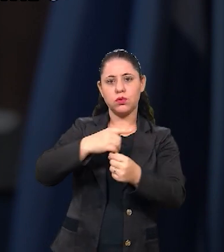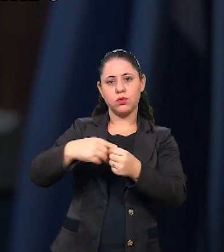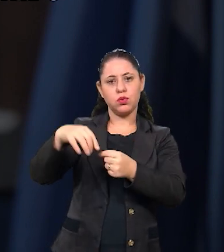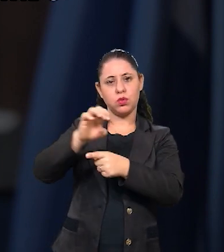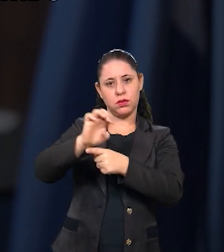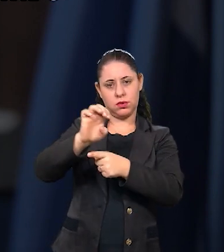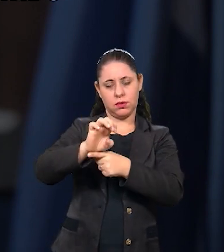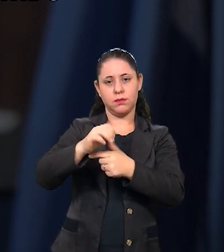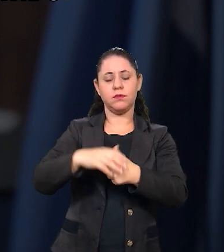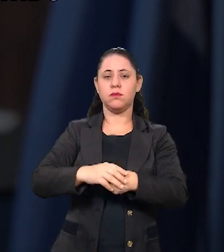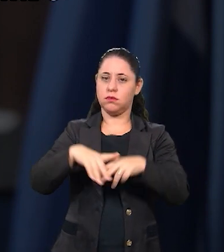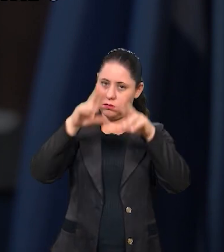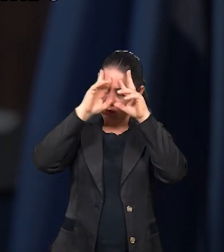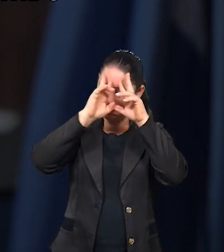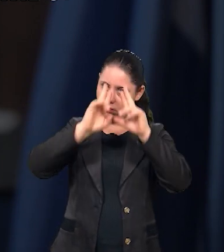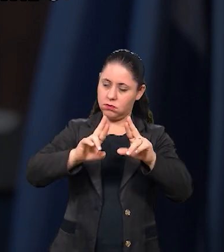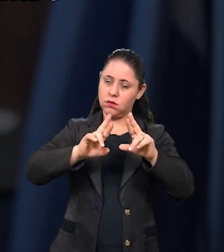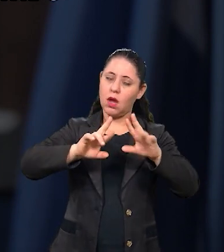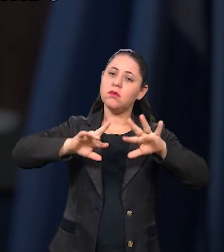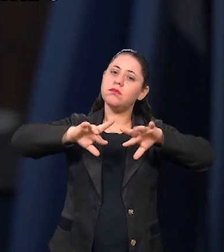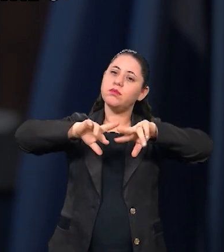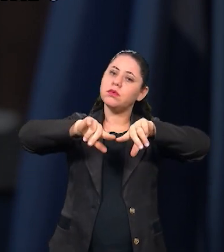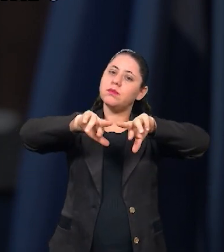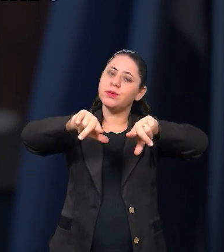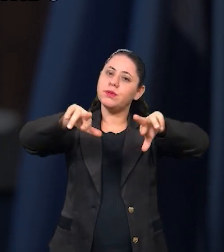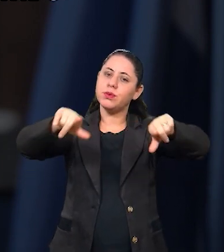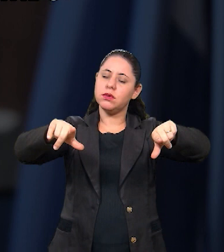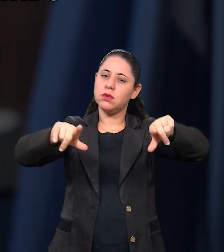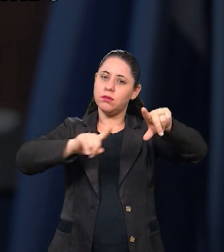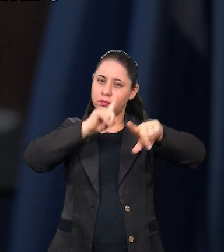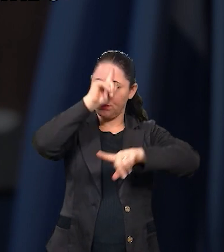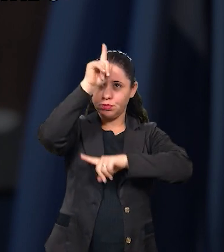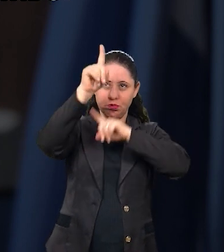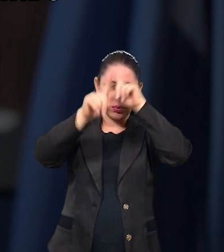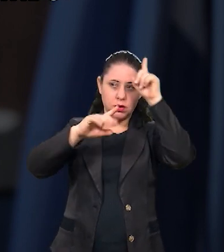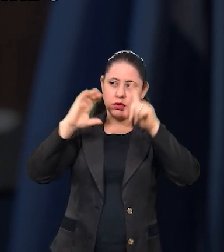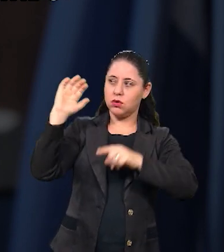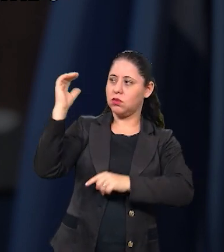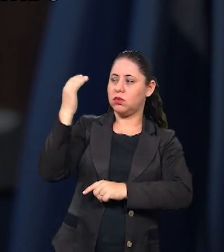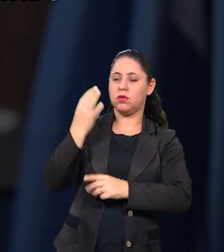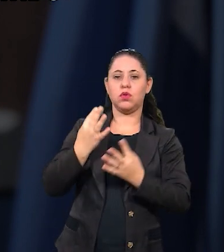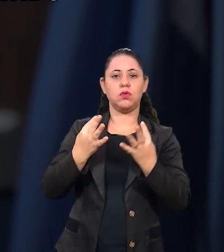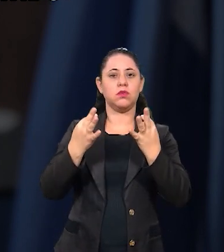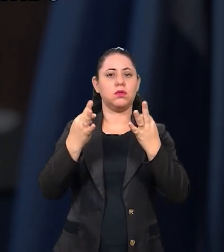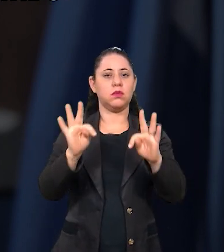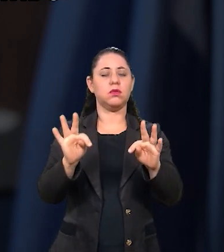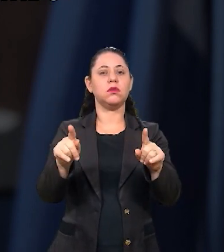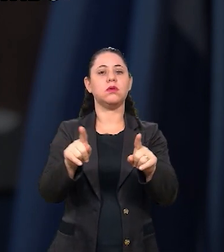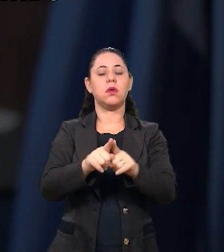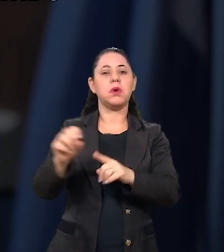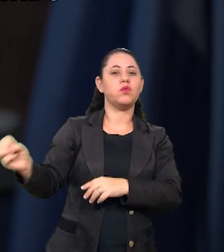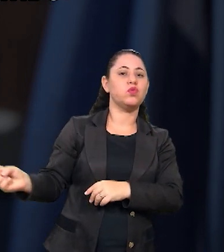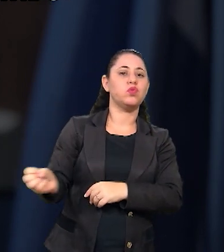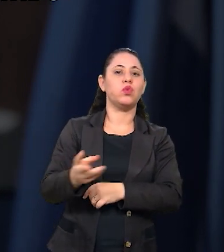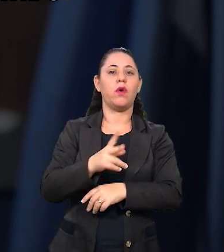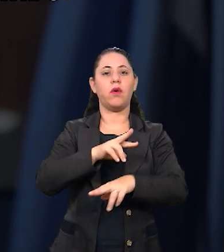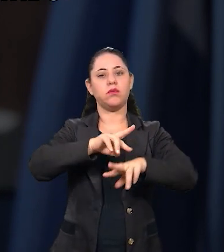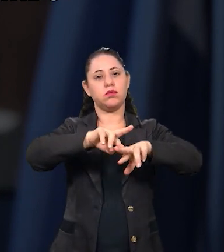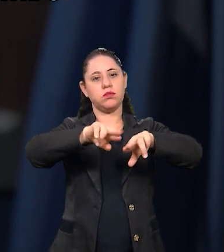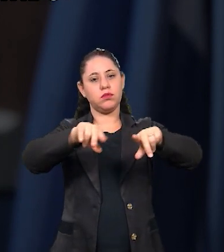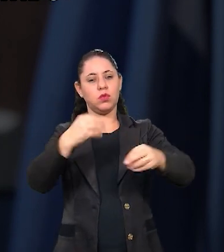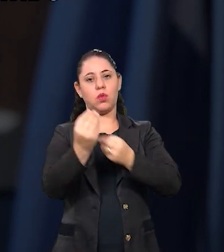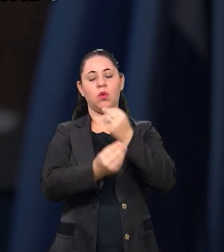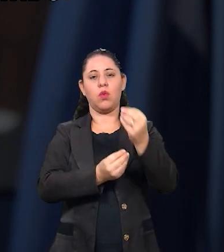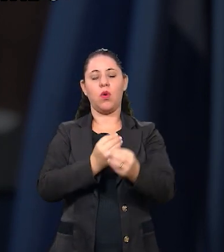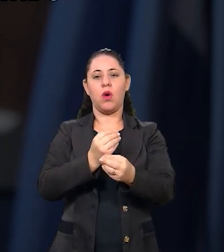Estado, respeitando as diversidades, criatividade, ciência, tecnologia e inovação,